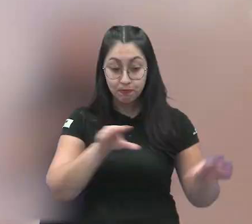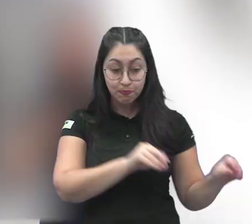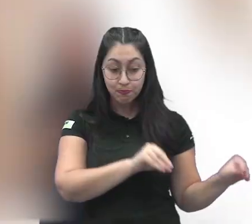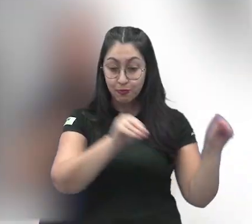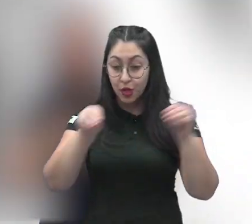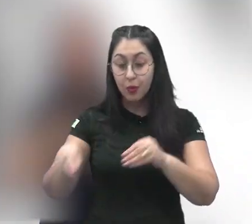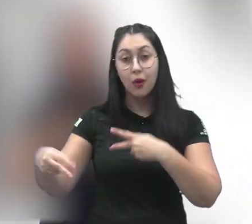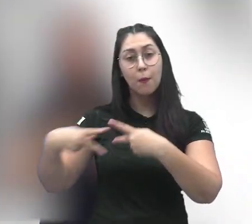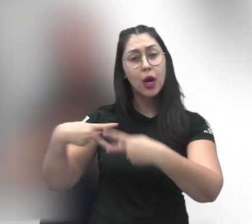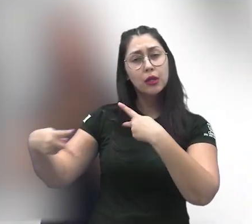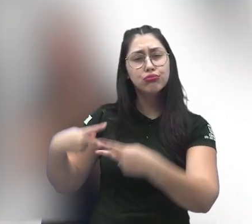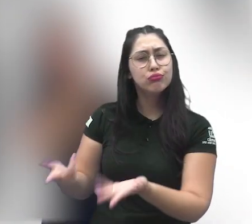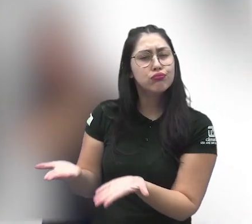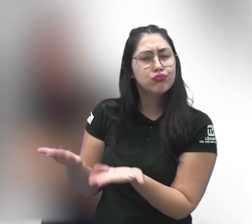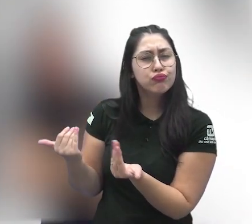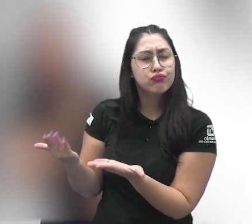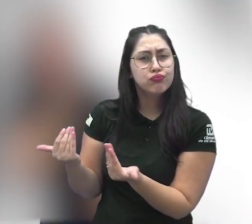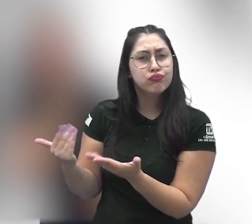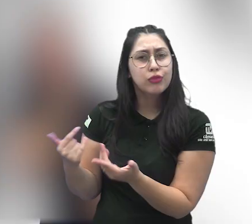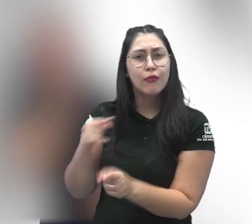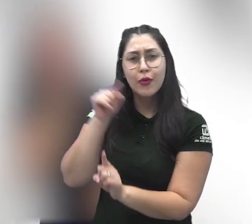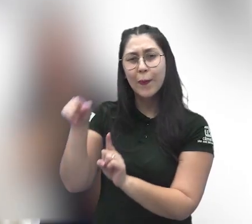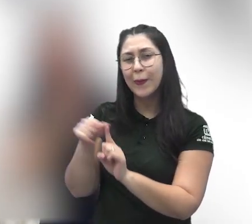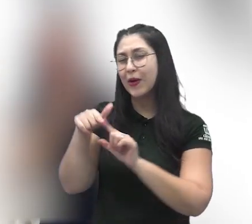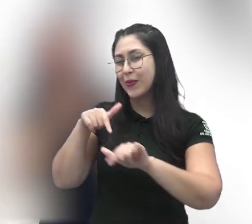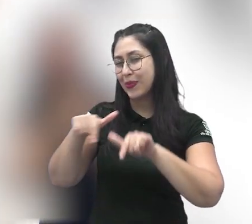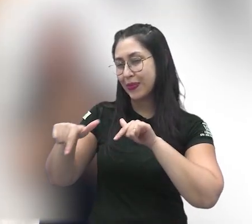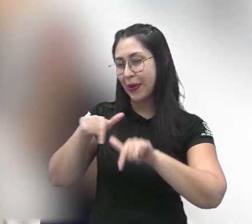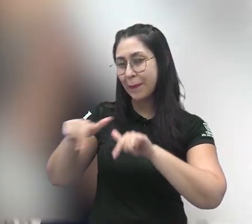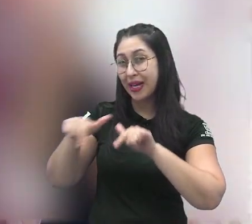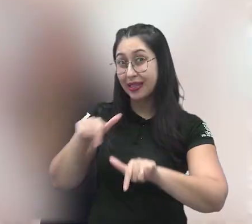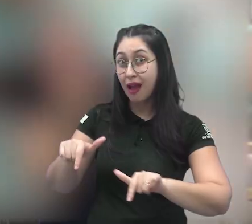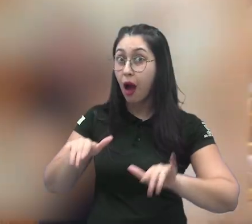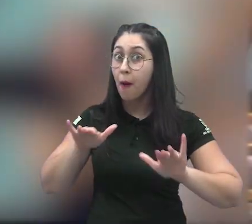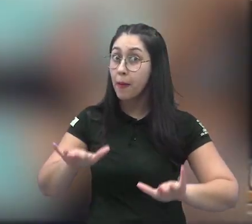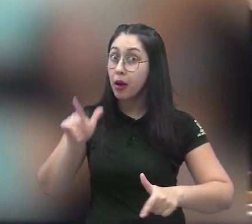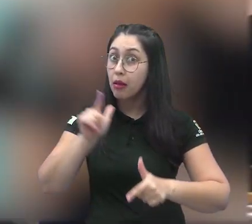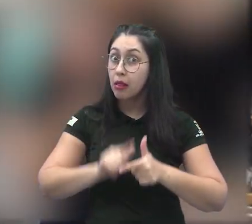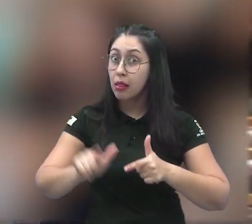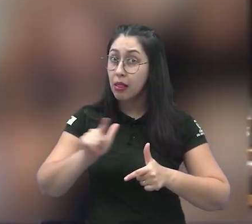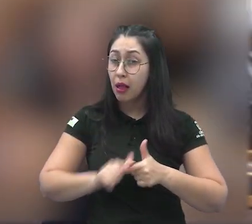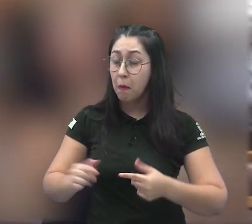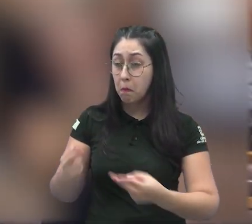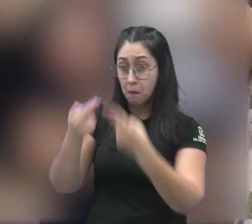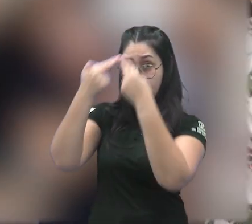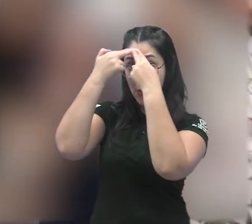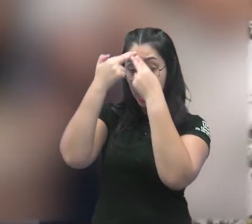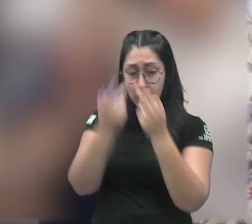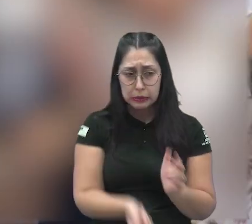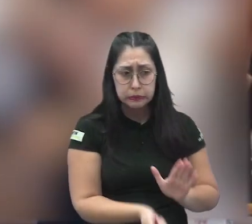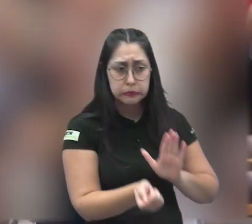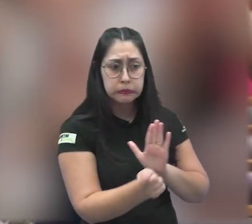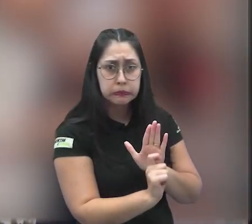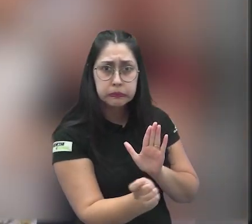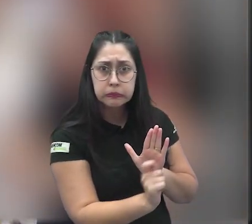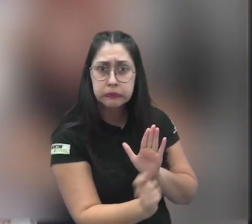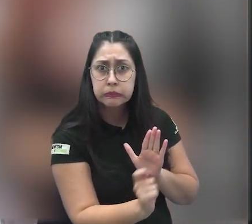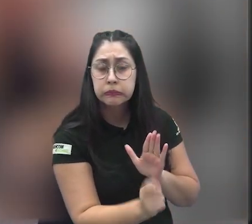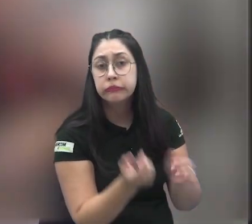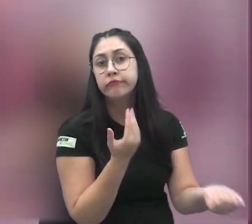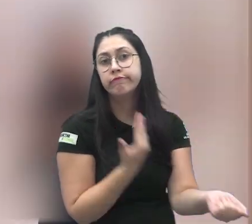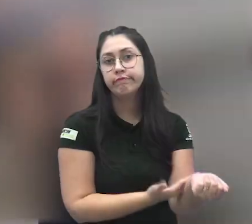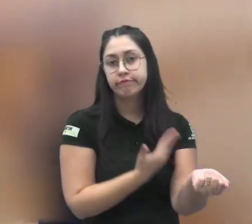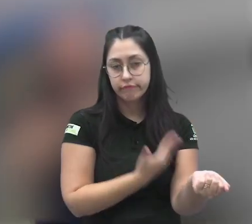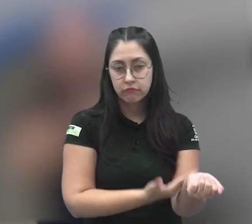São José ocorreu ainda na juventude, para trabalhar. Após um trauma pessoal, se envolveu com drogas